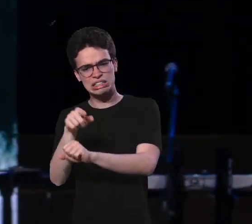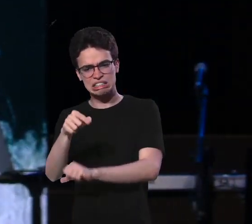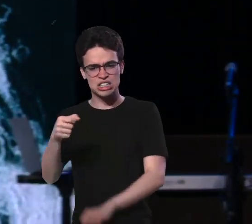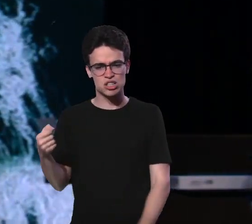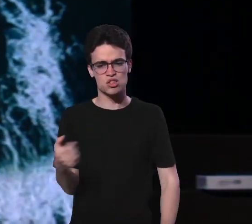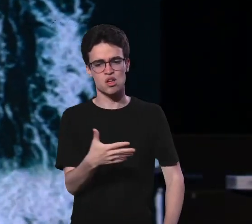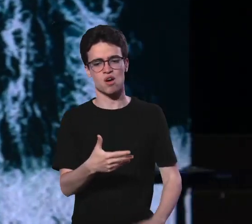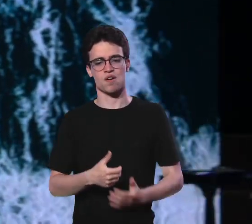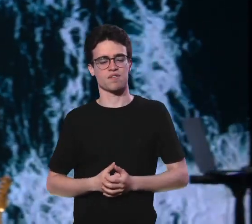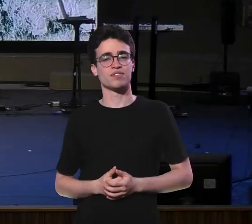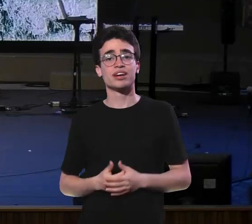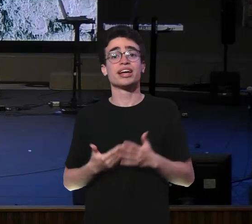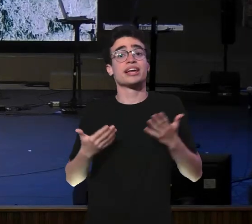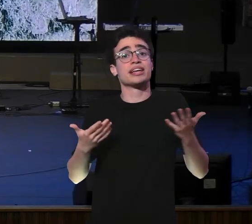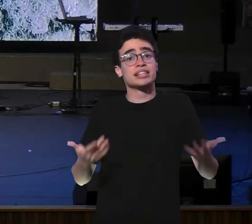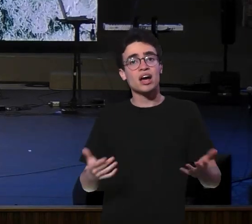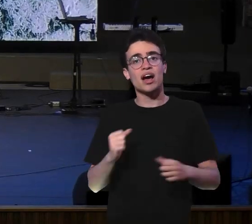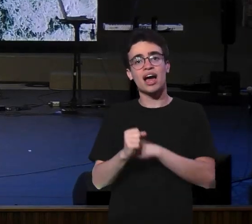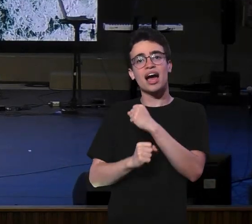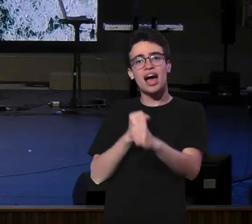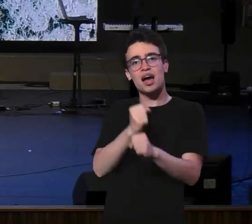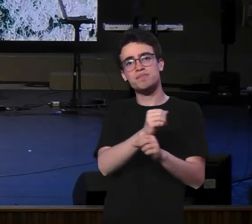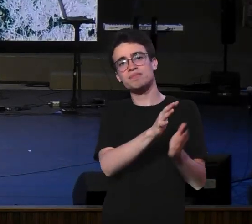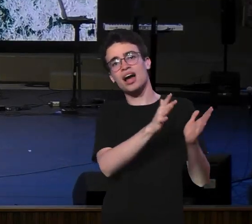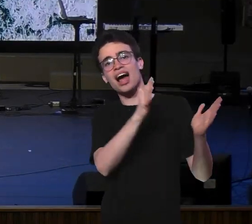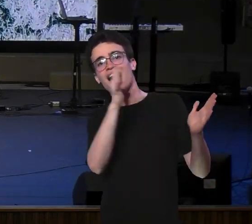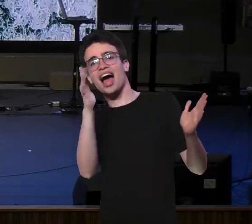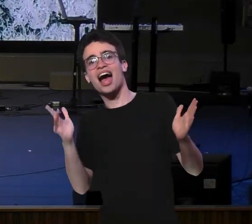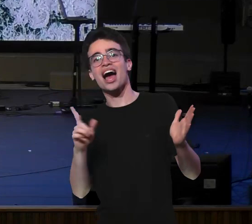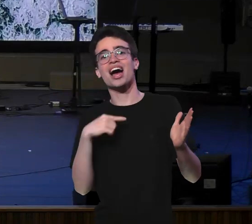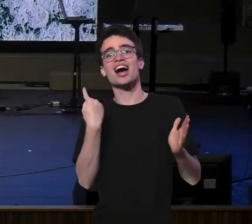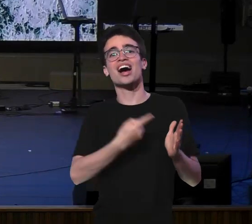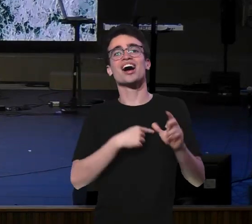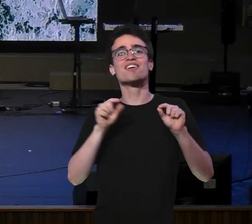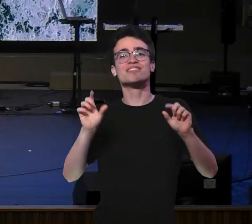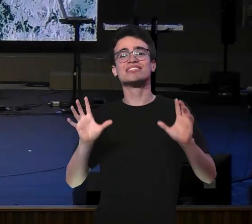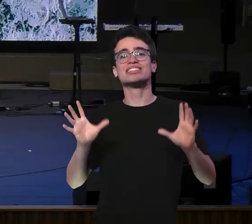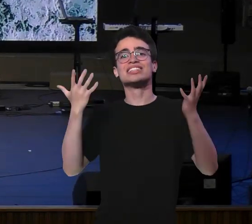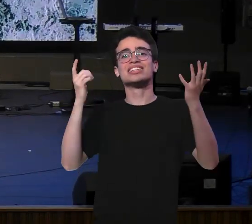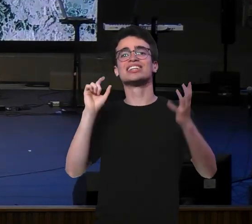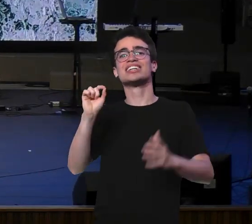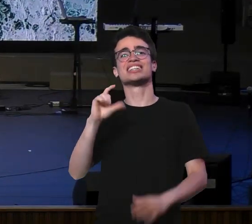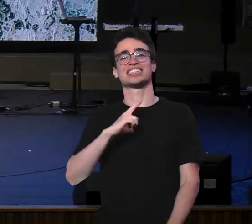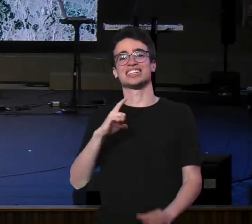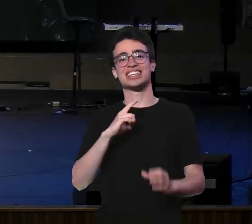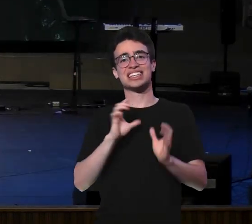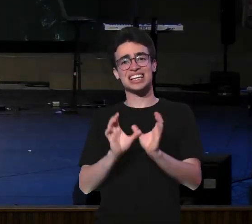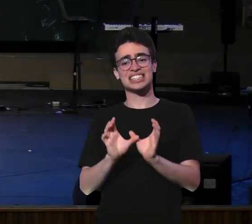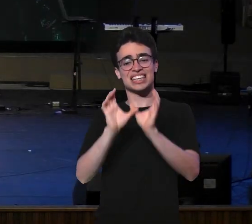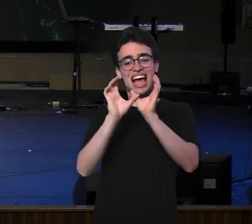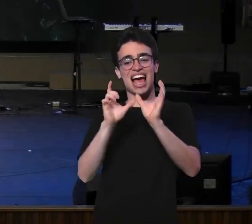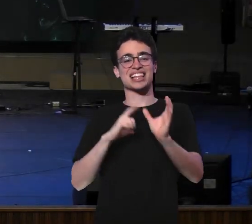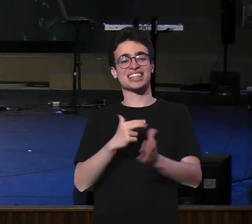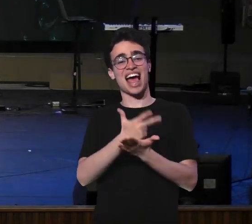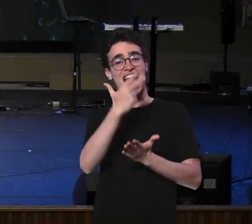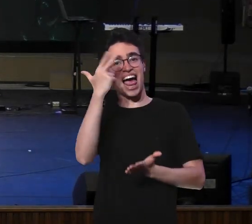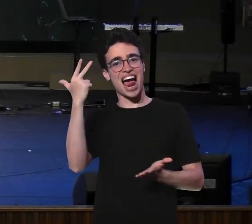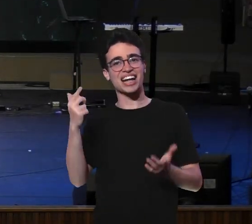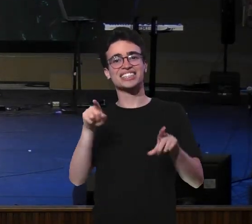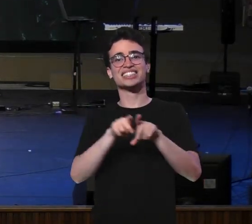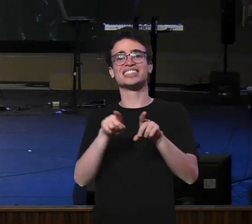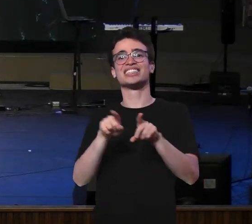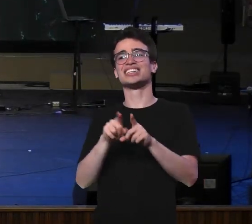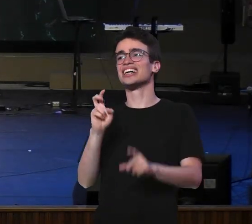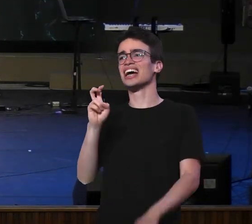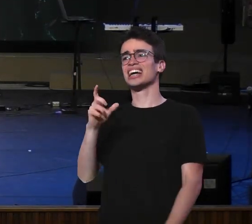sabe, vai chegando no fim do ano, a gente só quer saber da ceia de Natal e do 13º, não é verdade? Para o adolescente